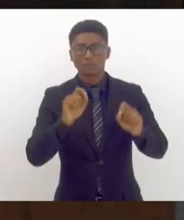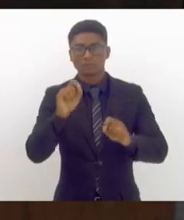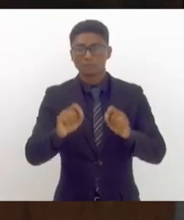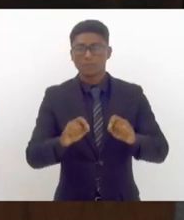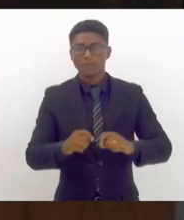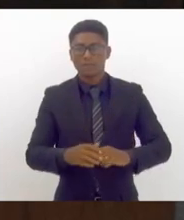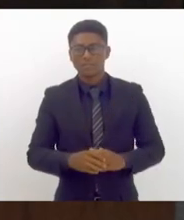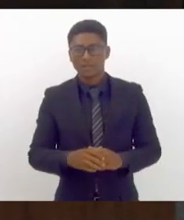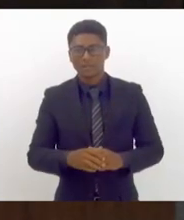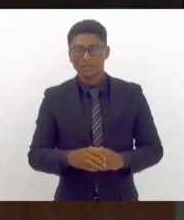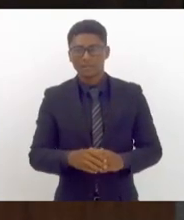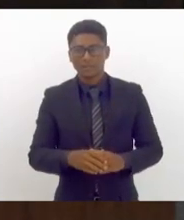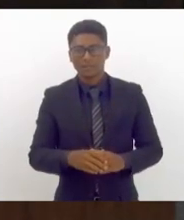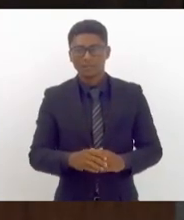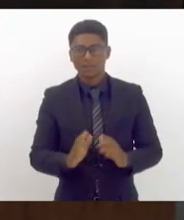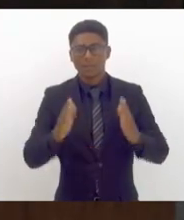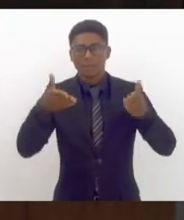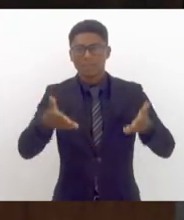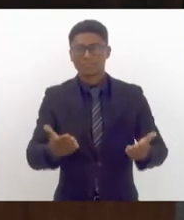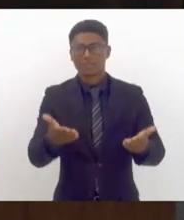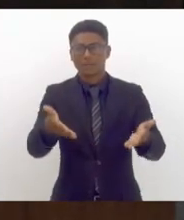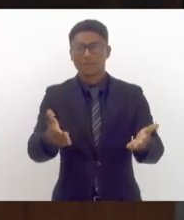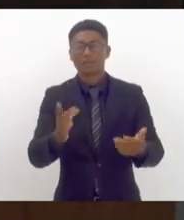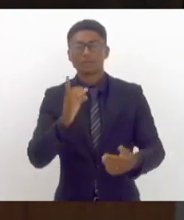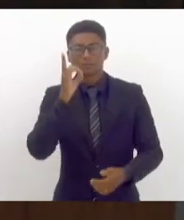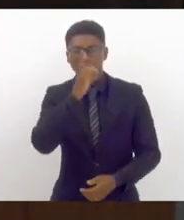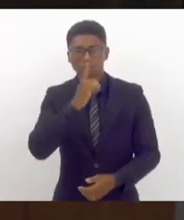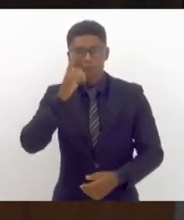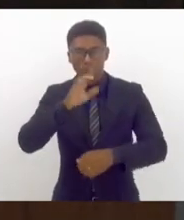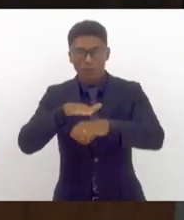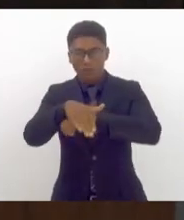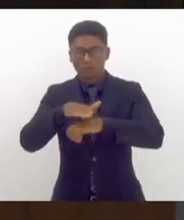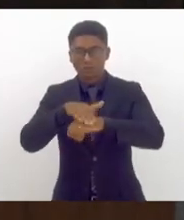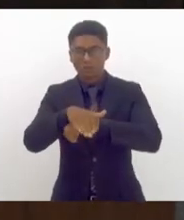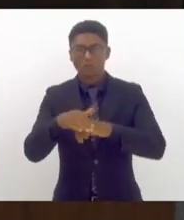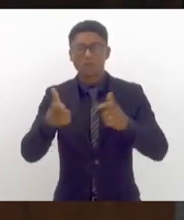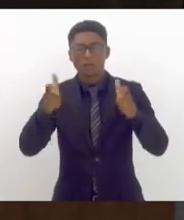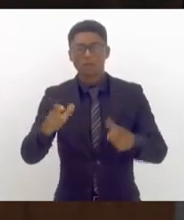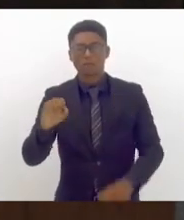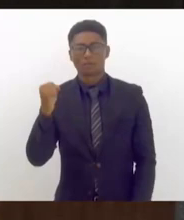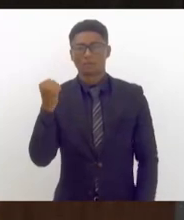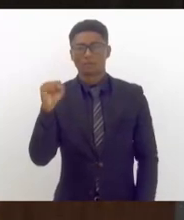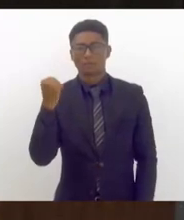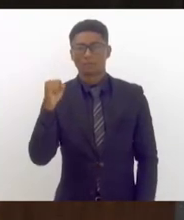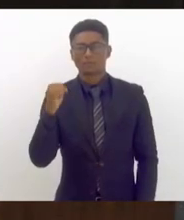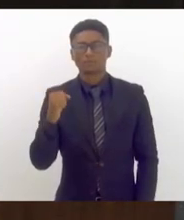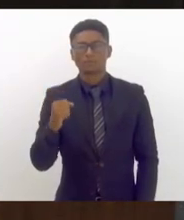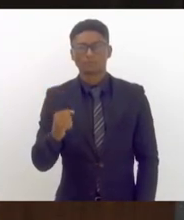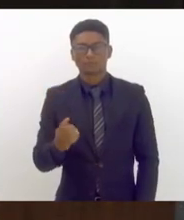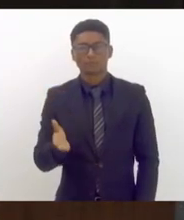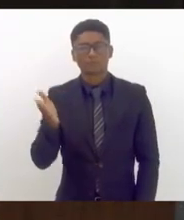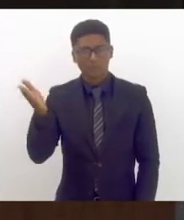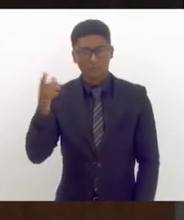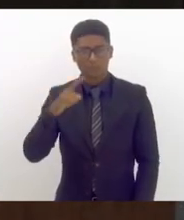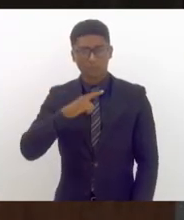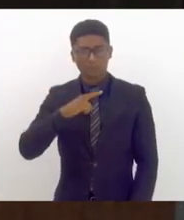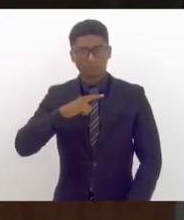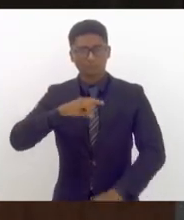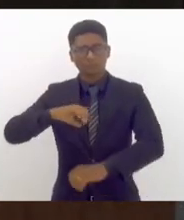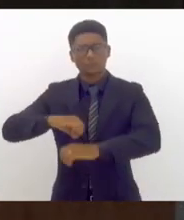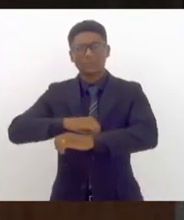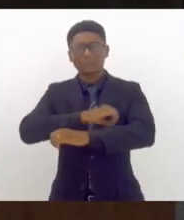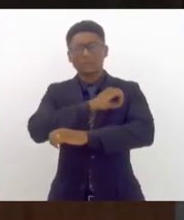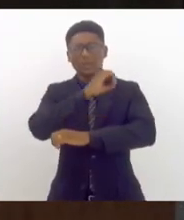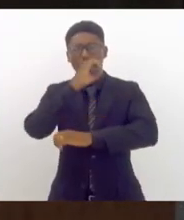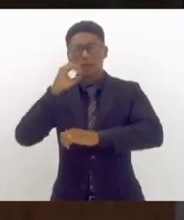no domingo à noite em Saquarema. Teve um dia inteiro de entrega ao presente de Iemanjá e homenagem